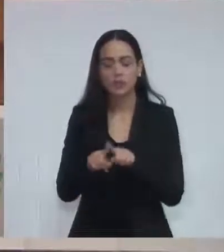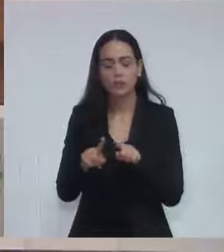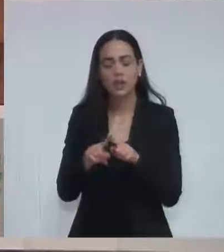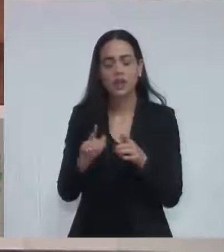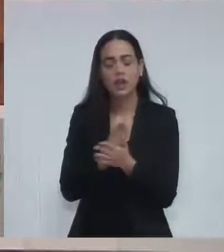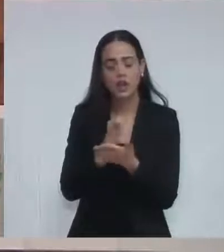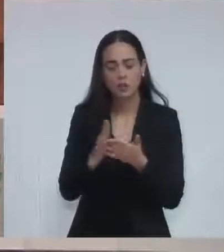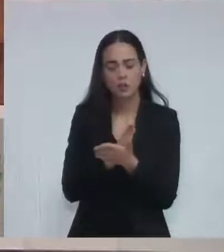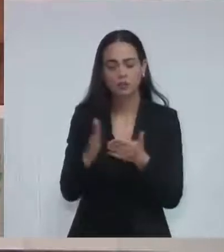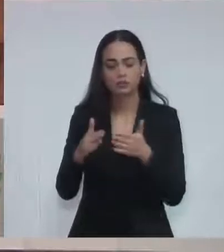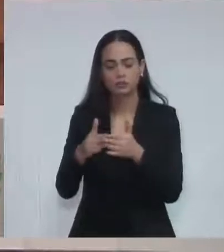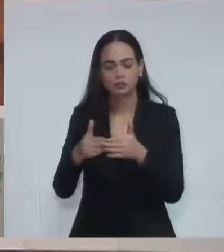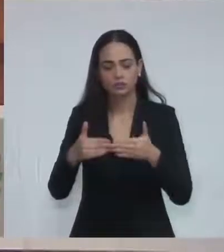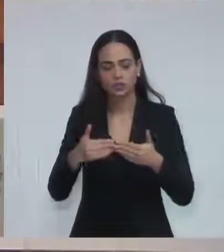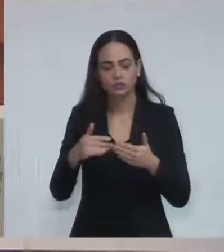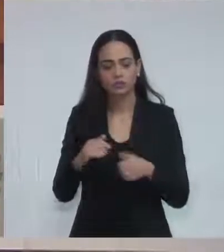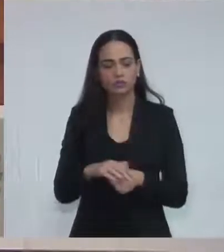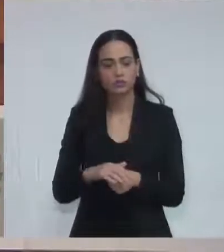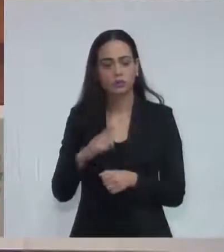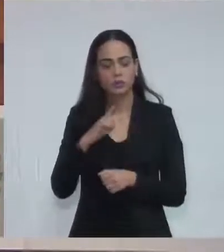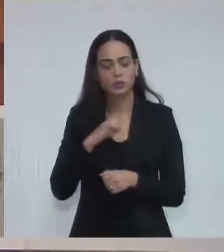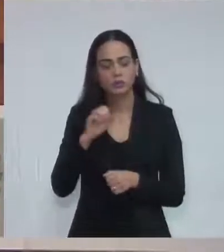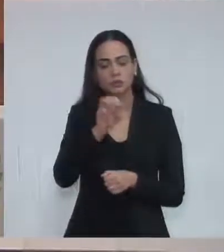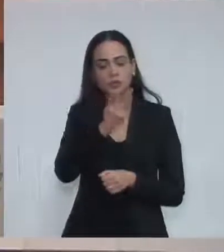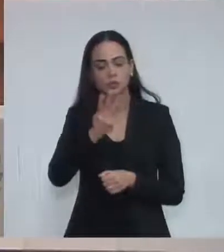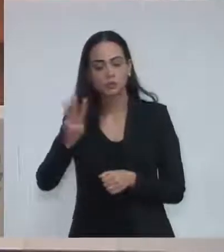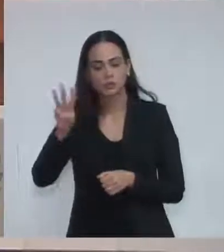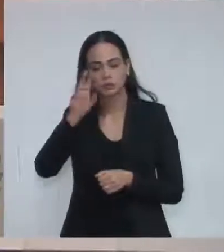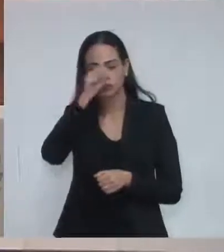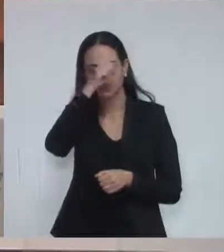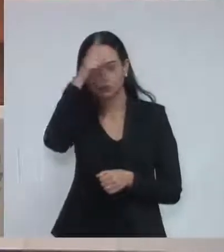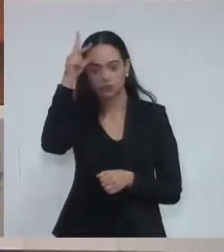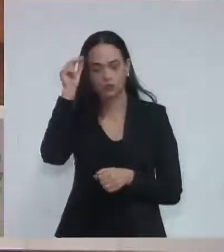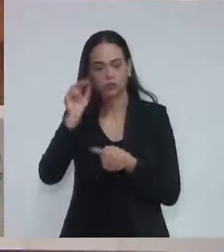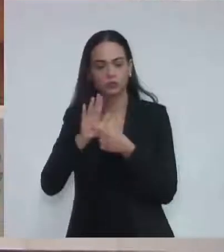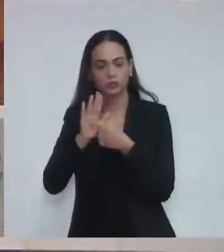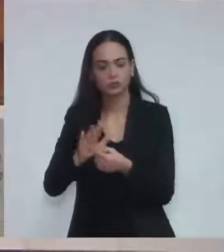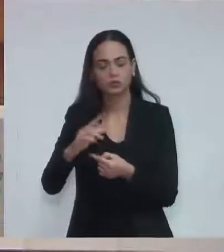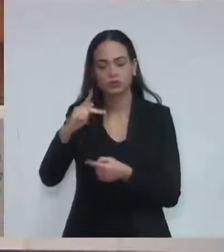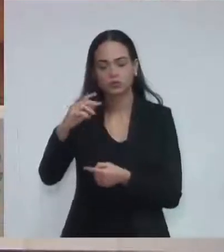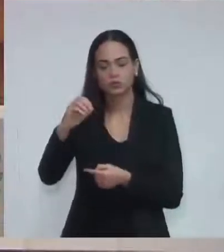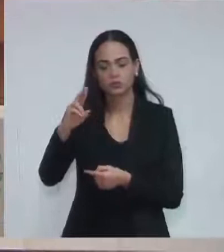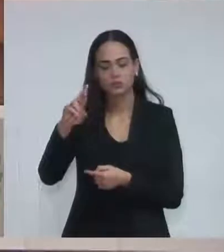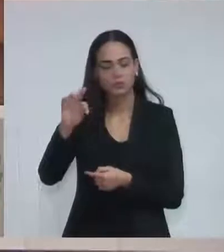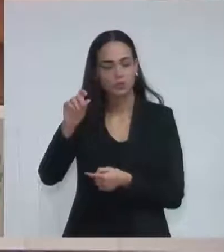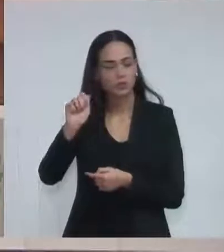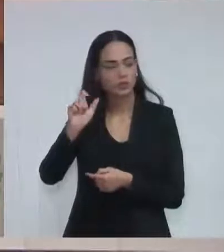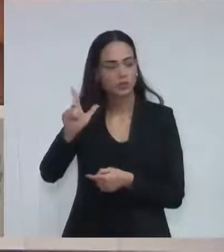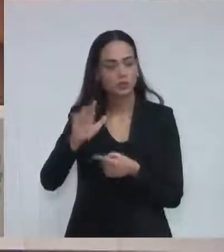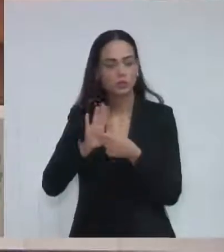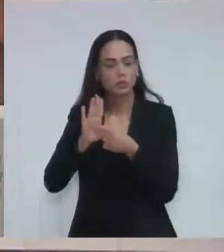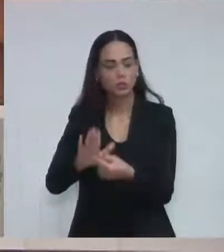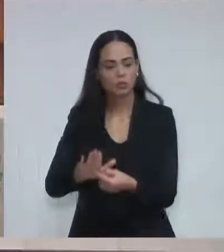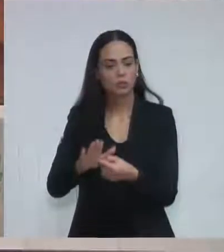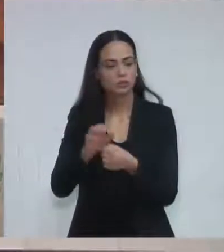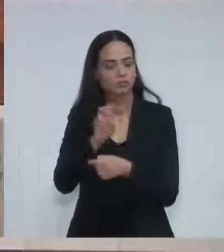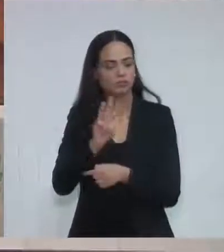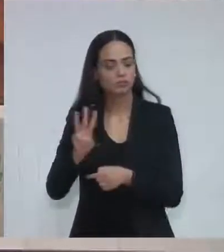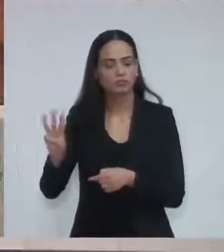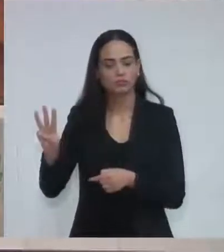informações disponibilizadas no site do município, no portal de transparência, juntou